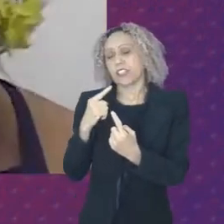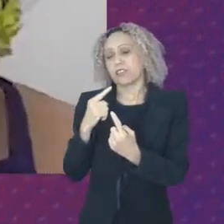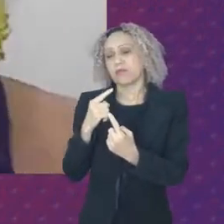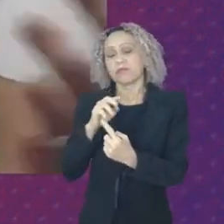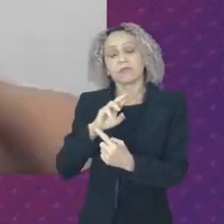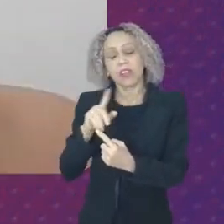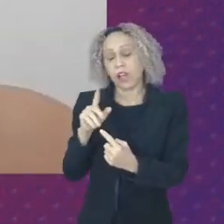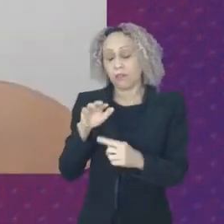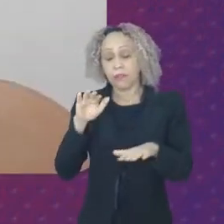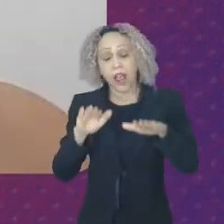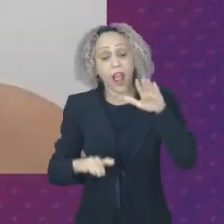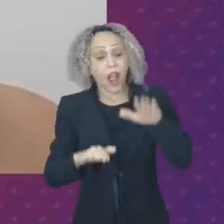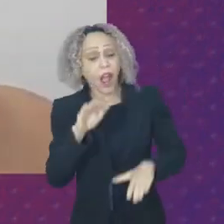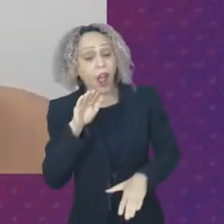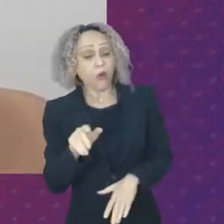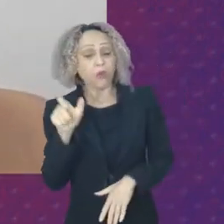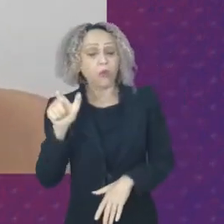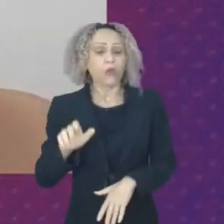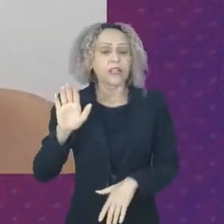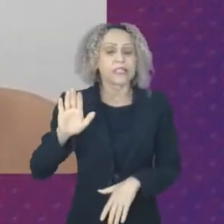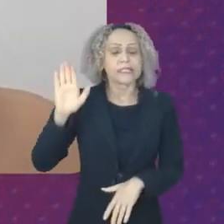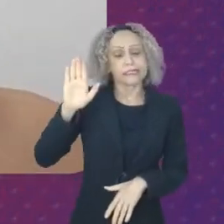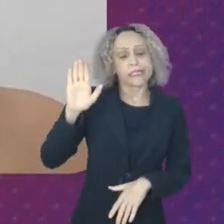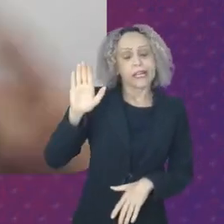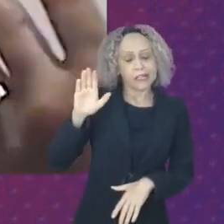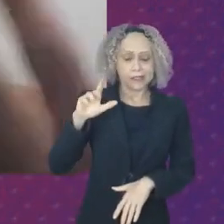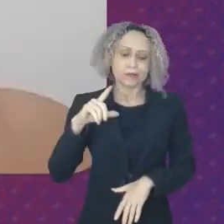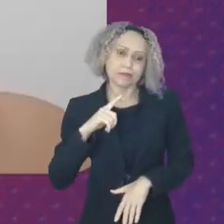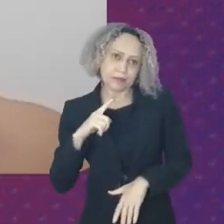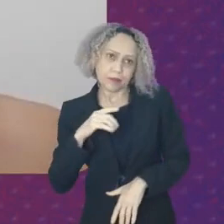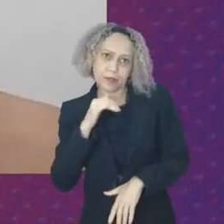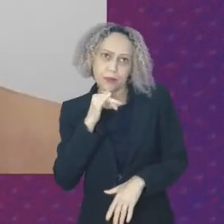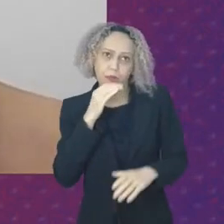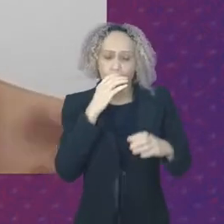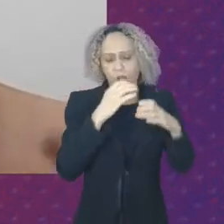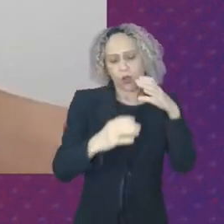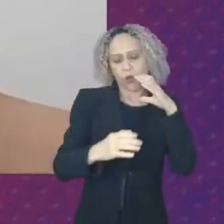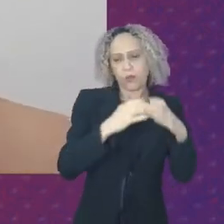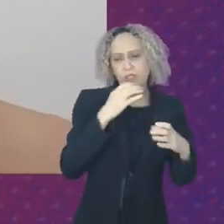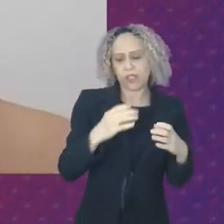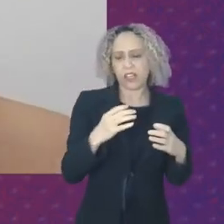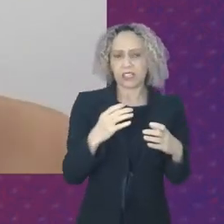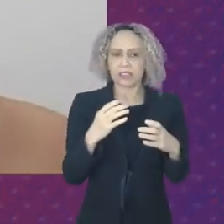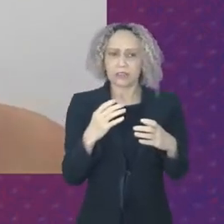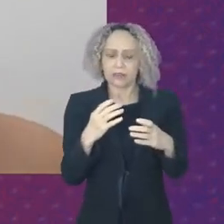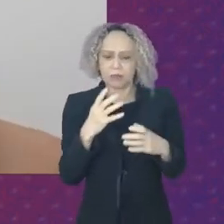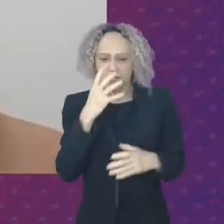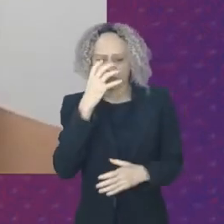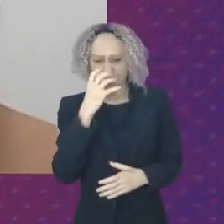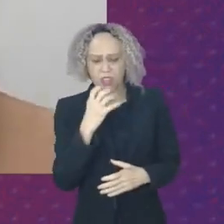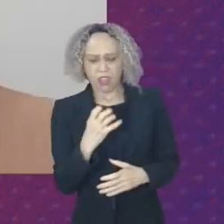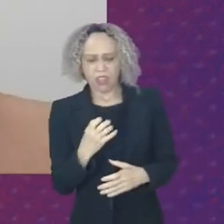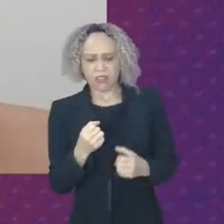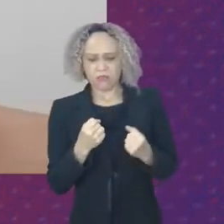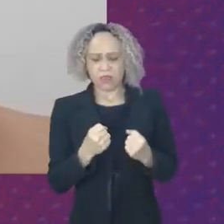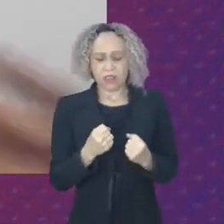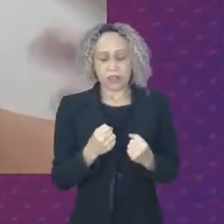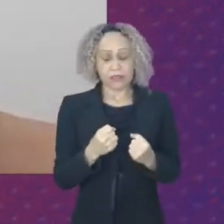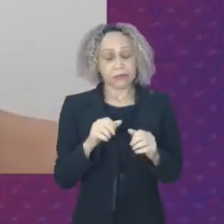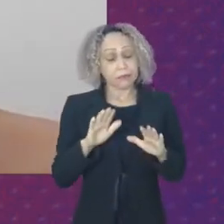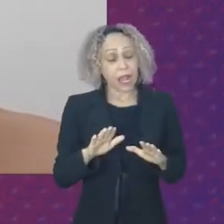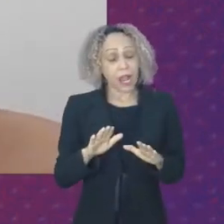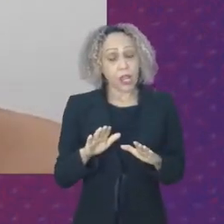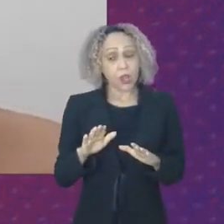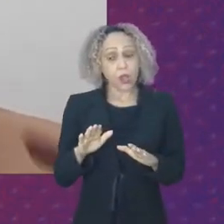sério e outras vão exigir que você tenha uma comunicação mais leve, mais didática, mais dinâmica.